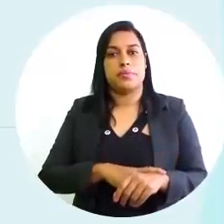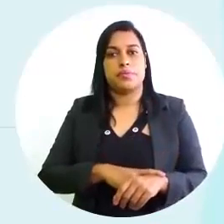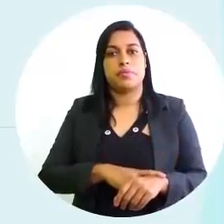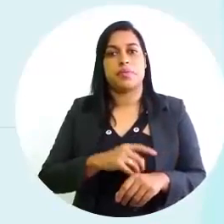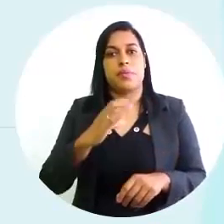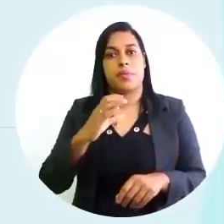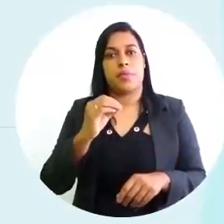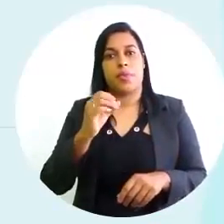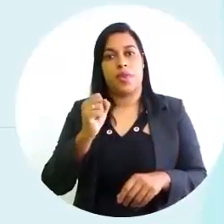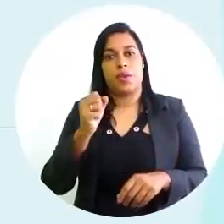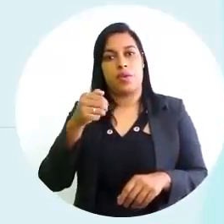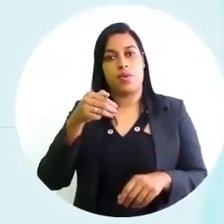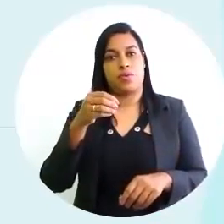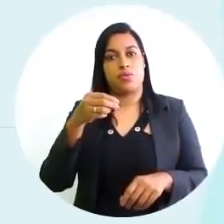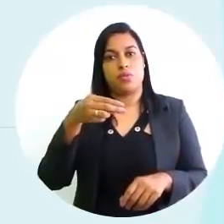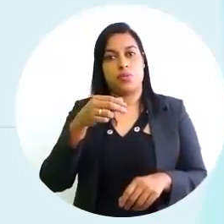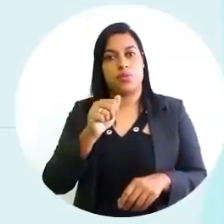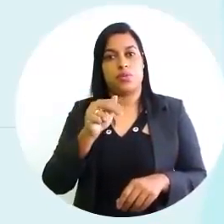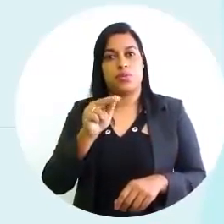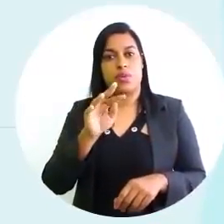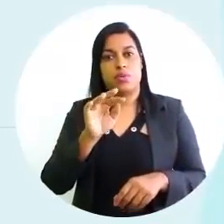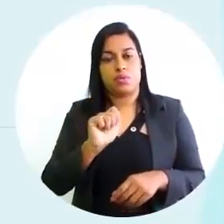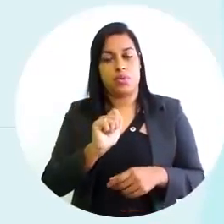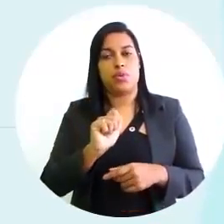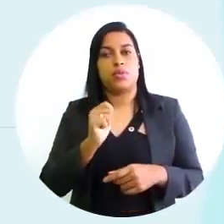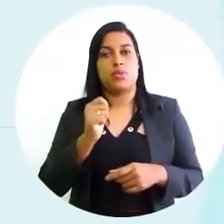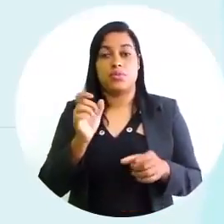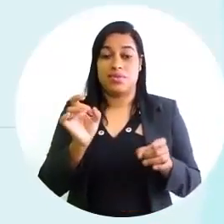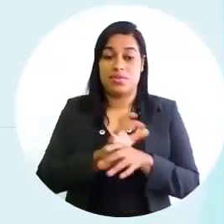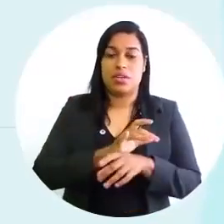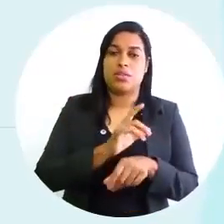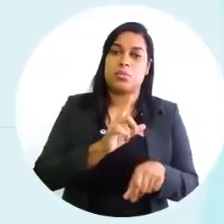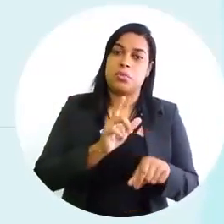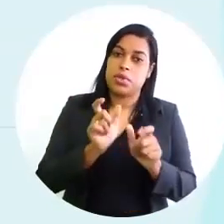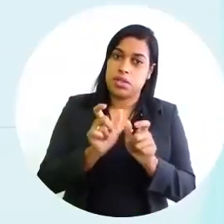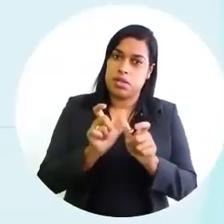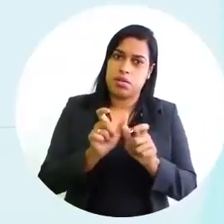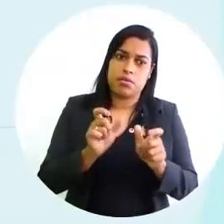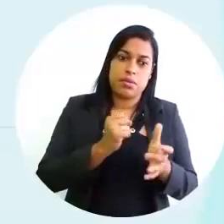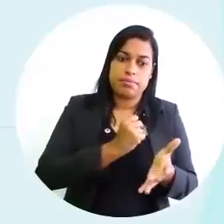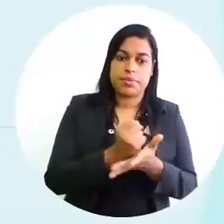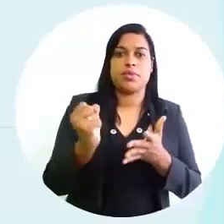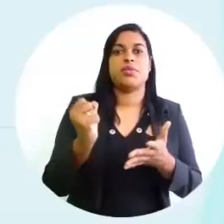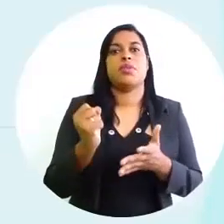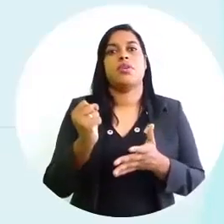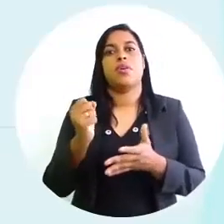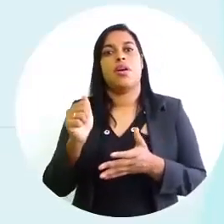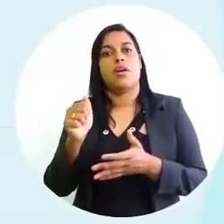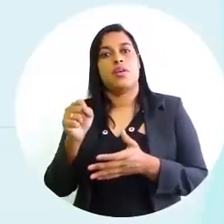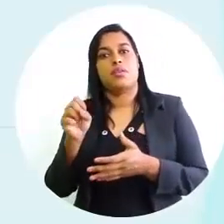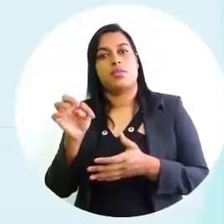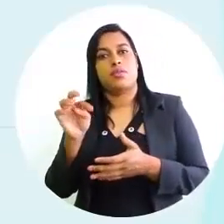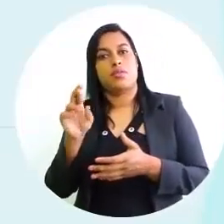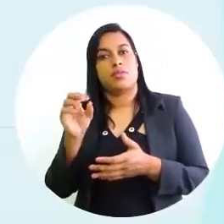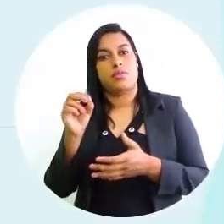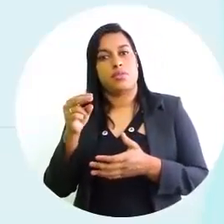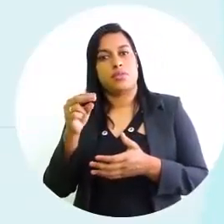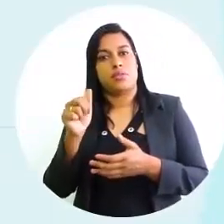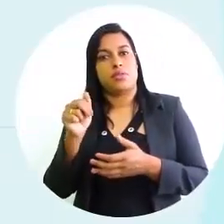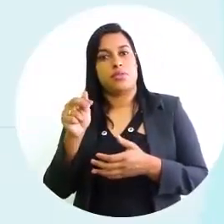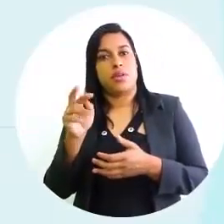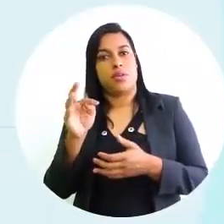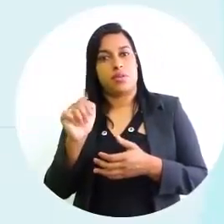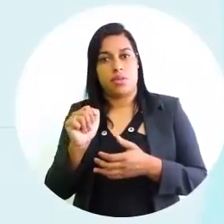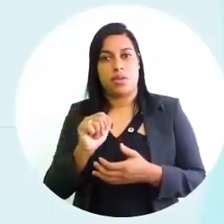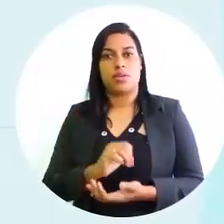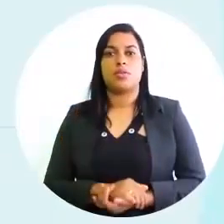de cosmonauta, e depois que essa palavra cai em desuso, e a forma atual, que é astronauta. Então, dessa